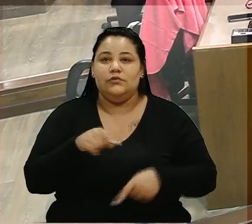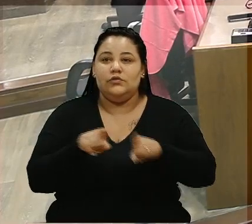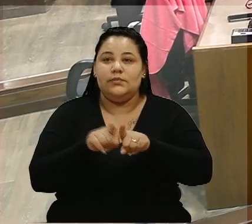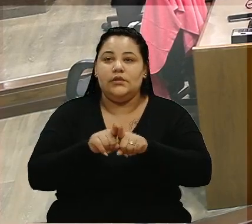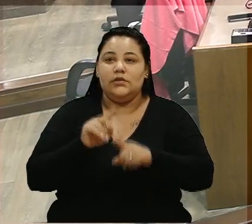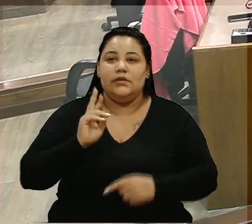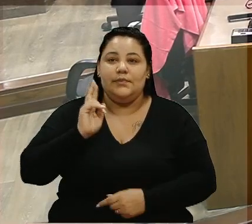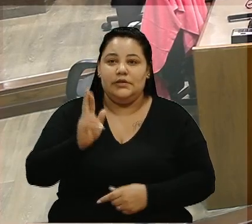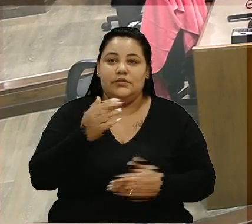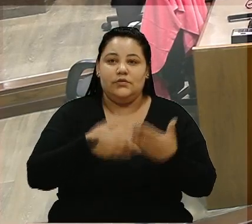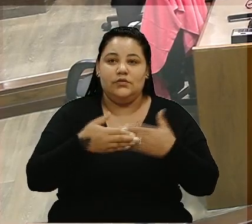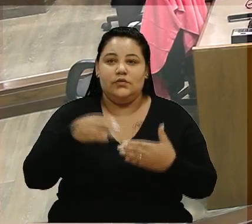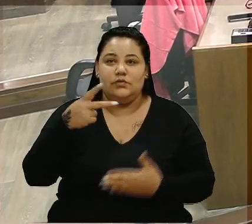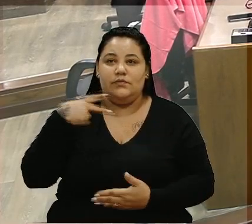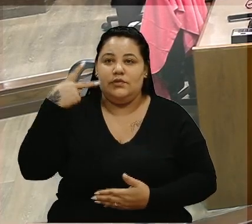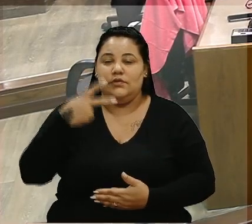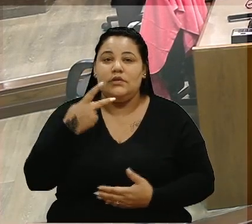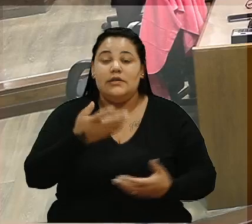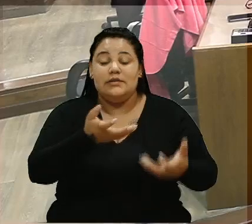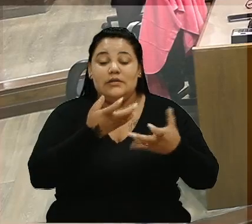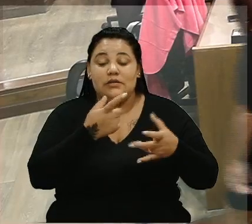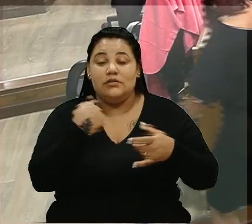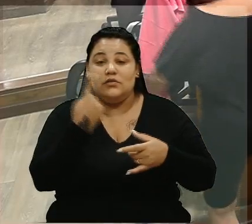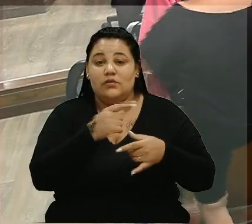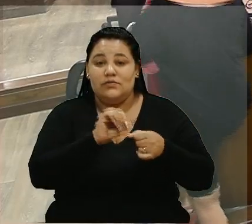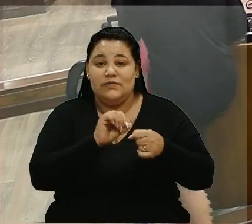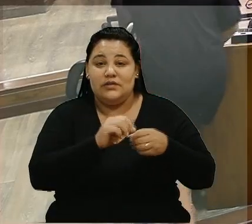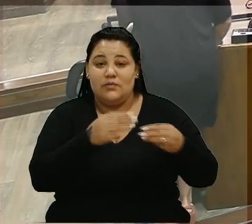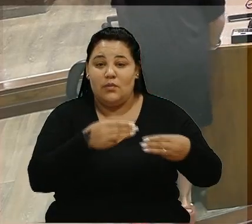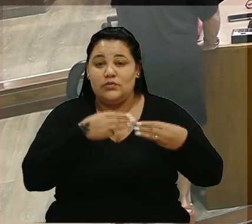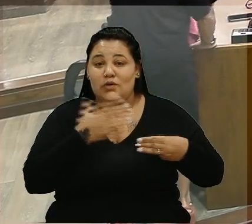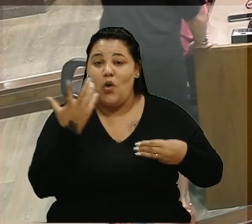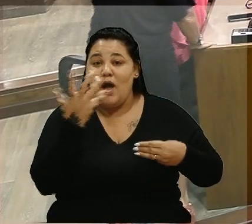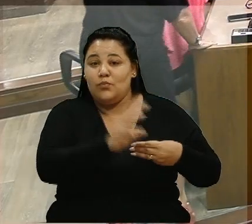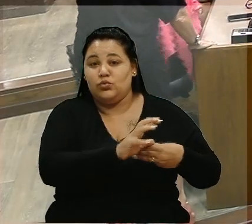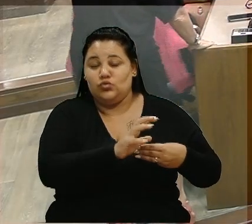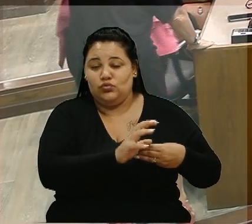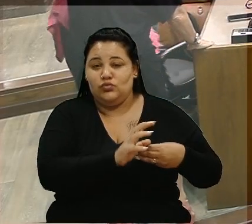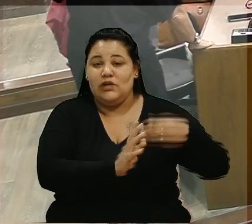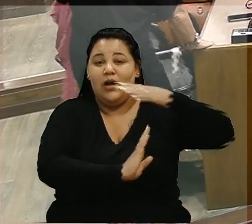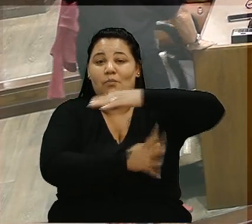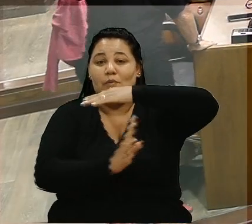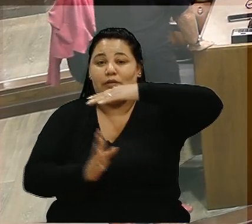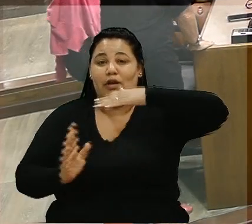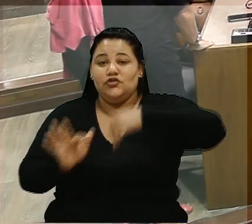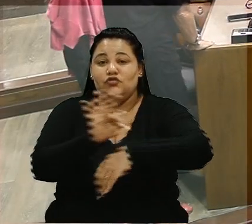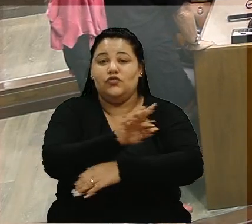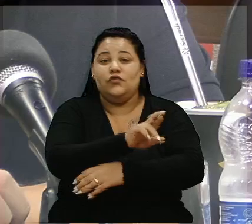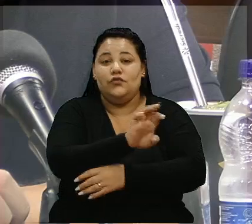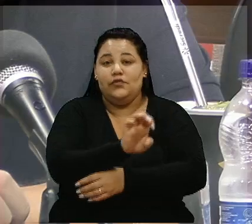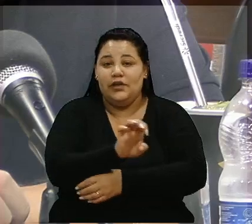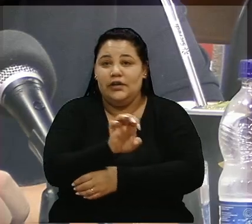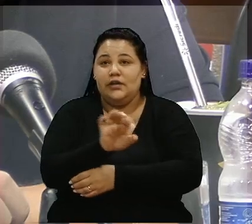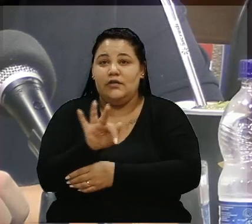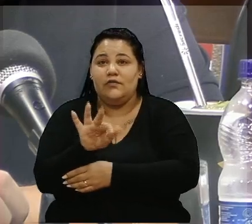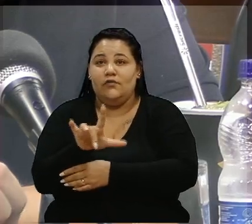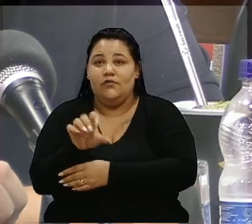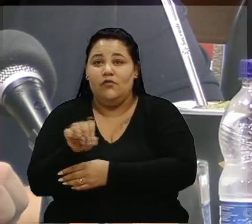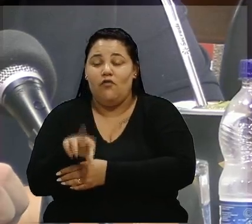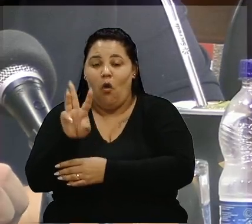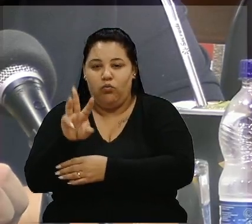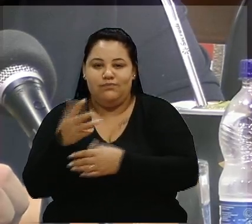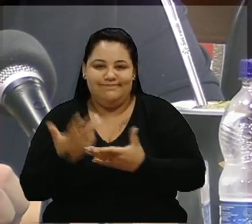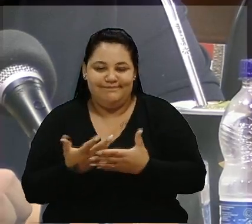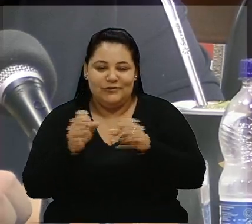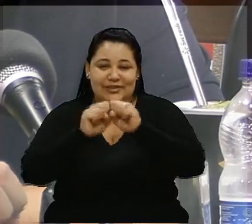os vereadores, eles gostariam que a gente fizesse uma moção de repúdio aos pedágios Free Flow. Então,